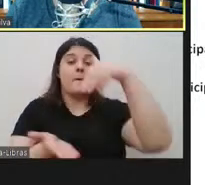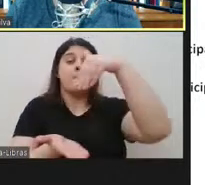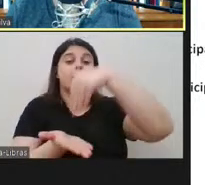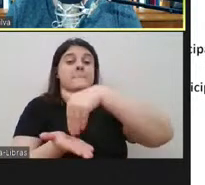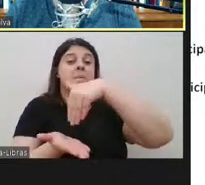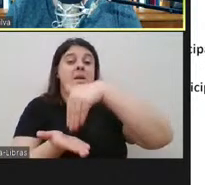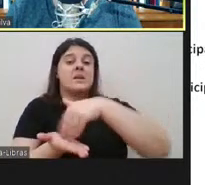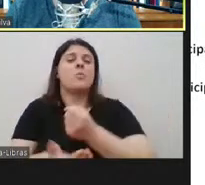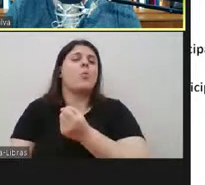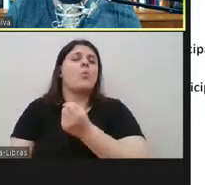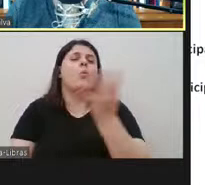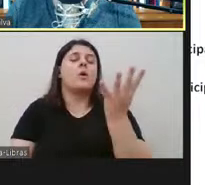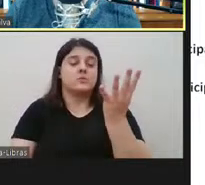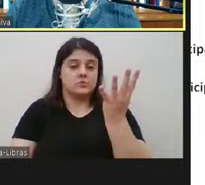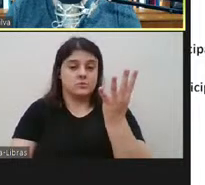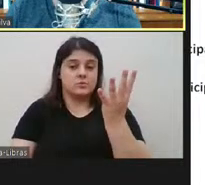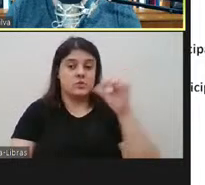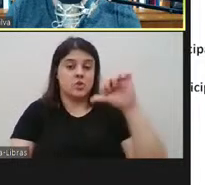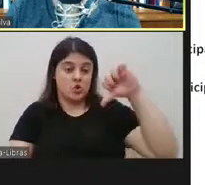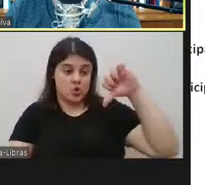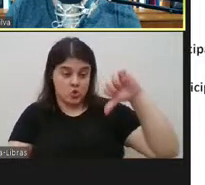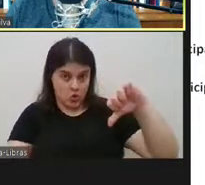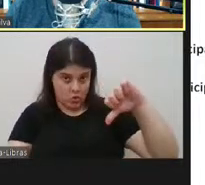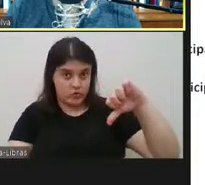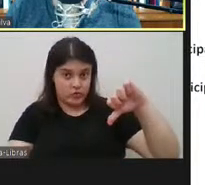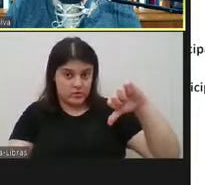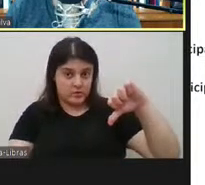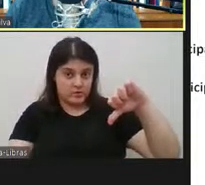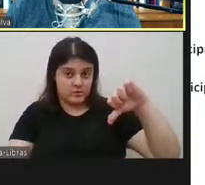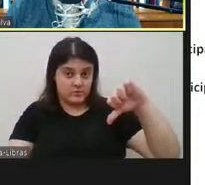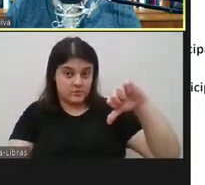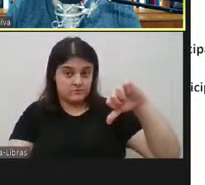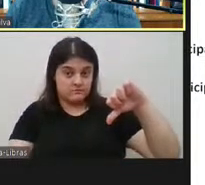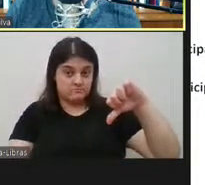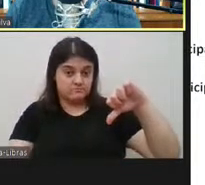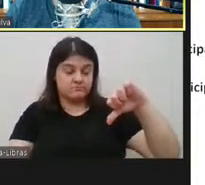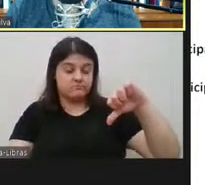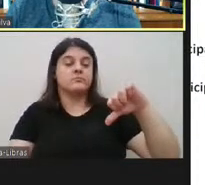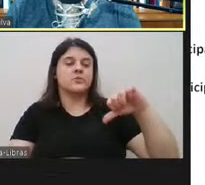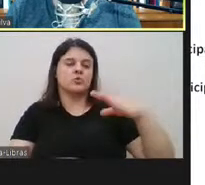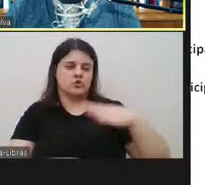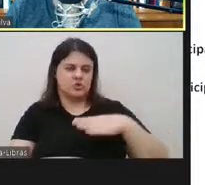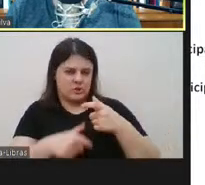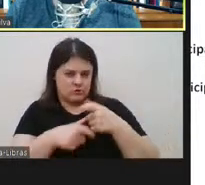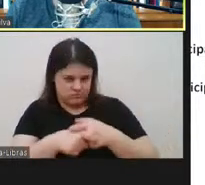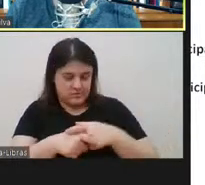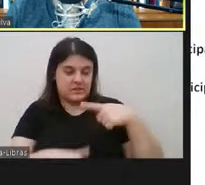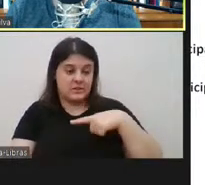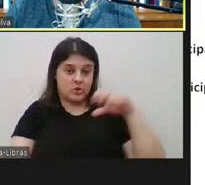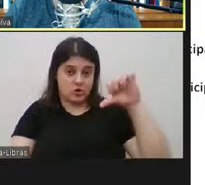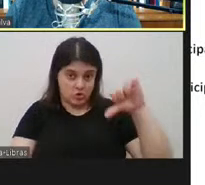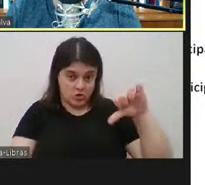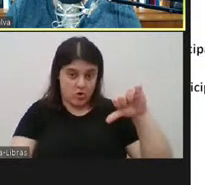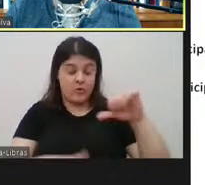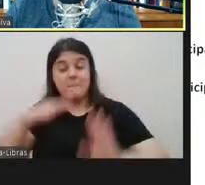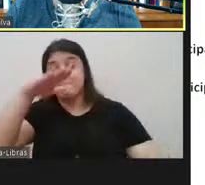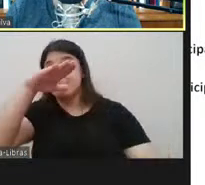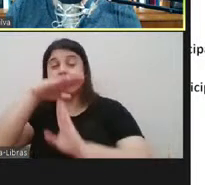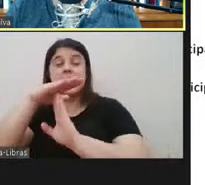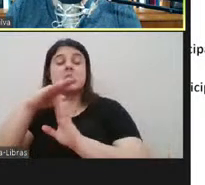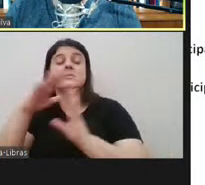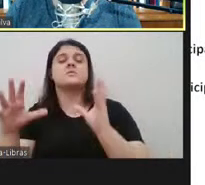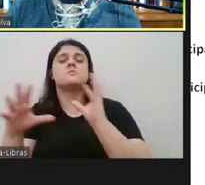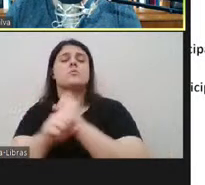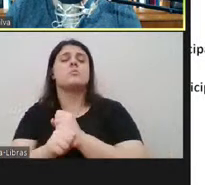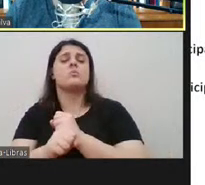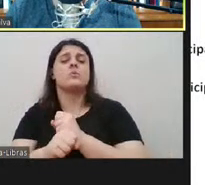vereadores sendo que o mínimo de vereadores é 99 Então os municípios menores em nove vereadores e o máximo